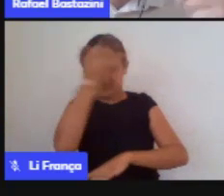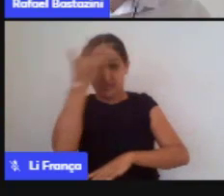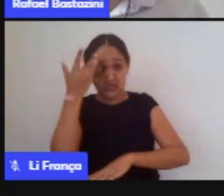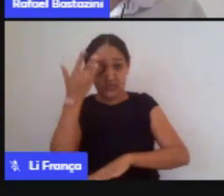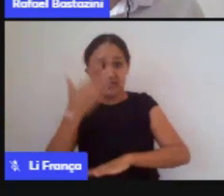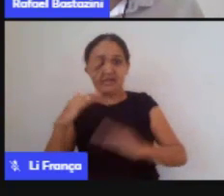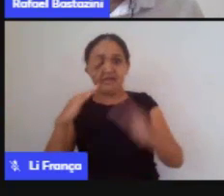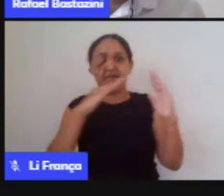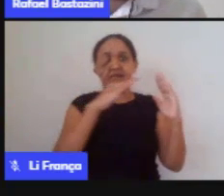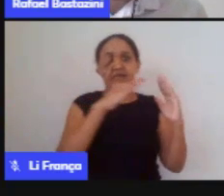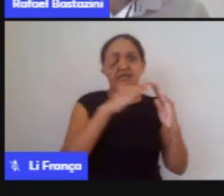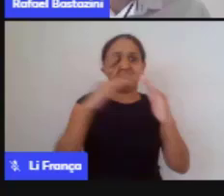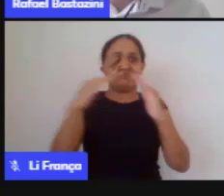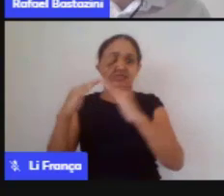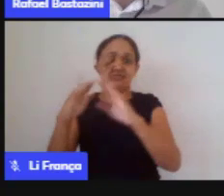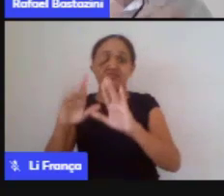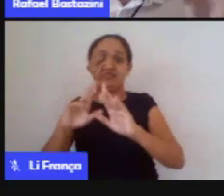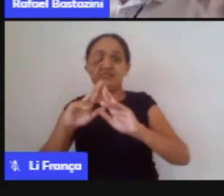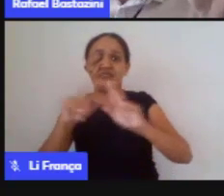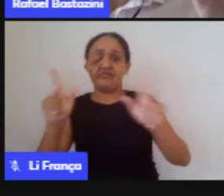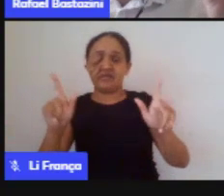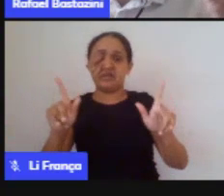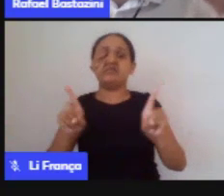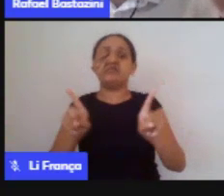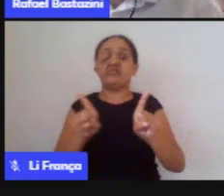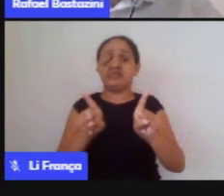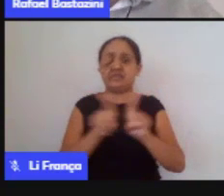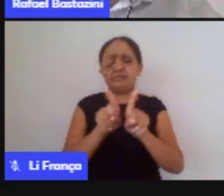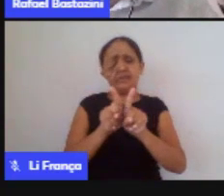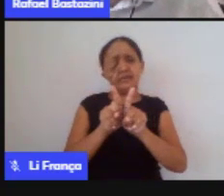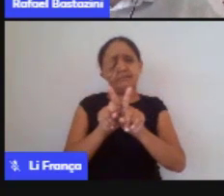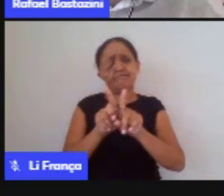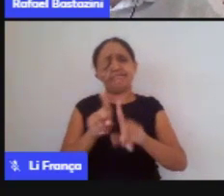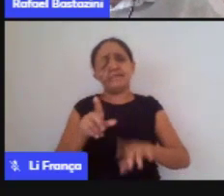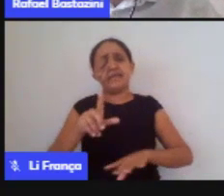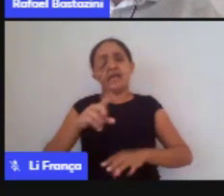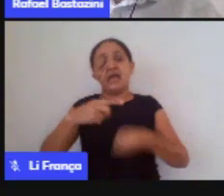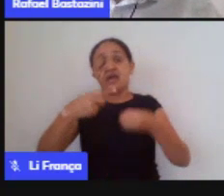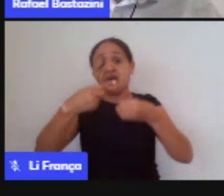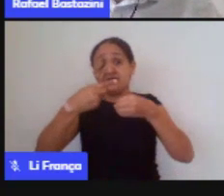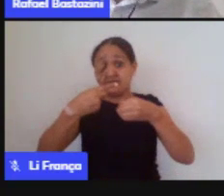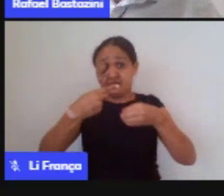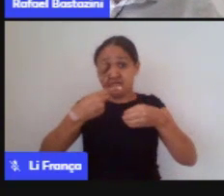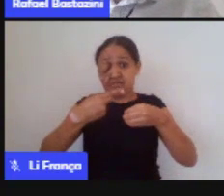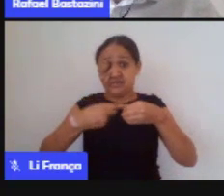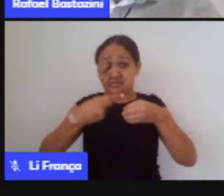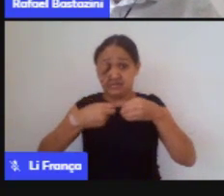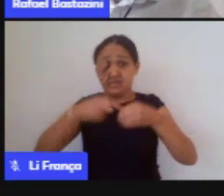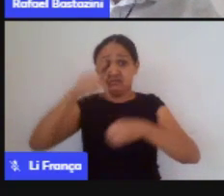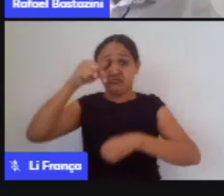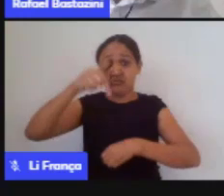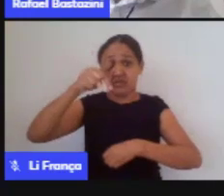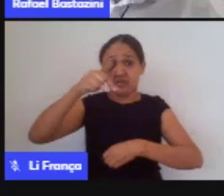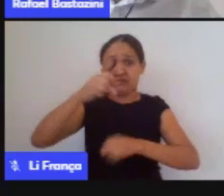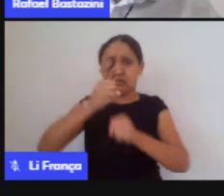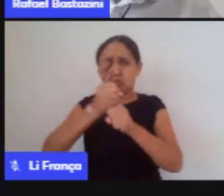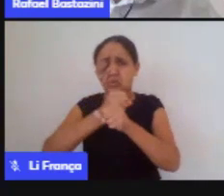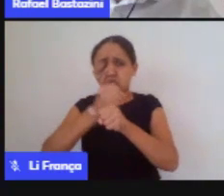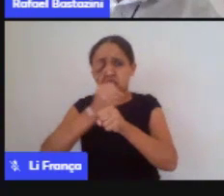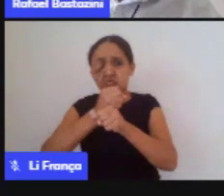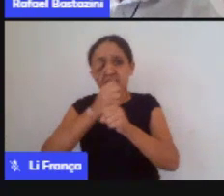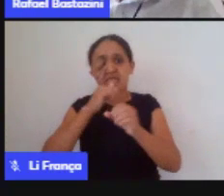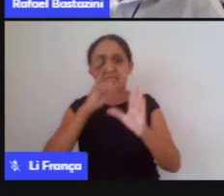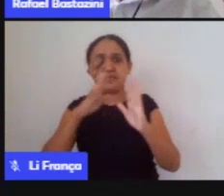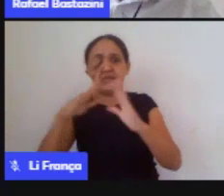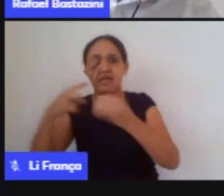habitacionais e, por outro lado, pensa comigo, a cidade está aqui, eu construo um conjunto habitacional